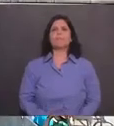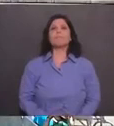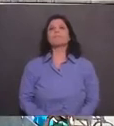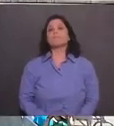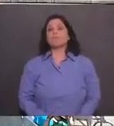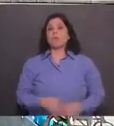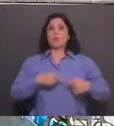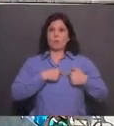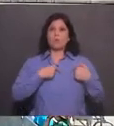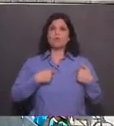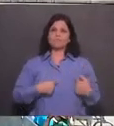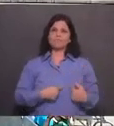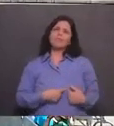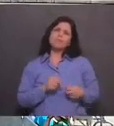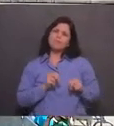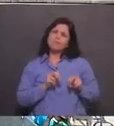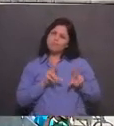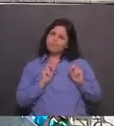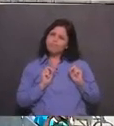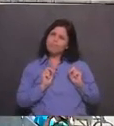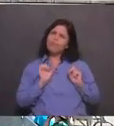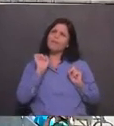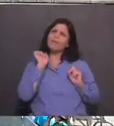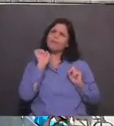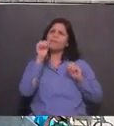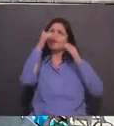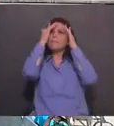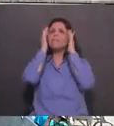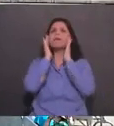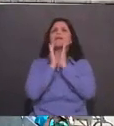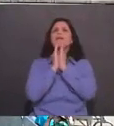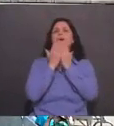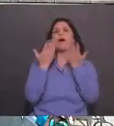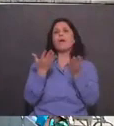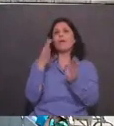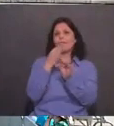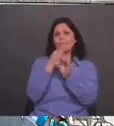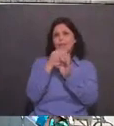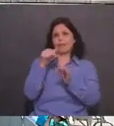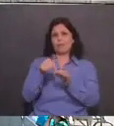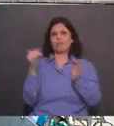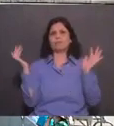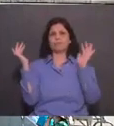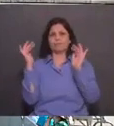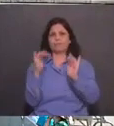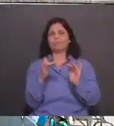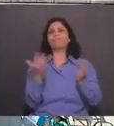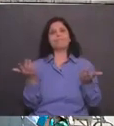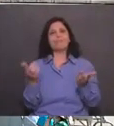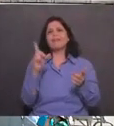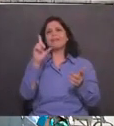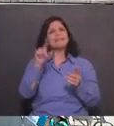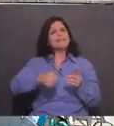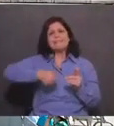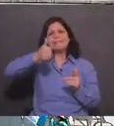O coração imaculado de Maria, que celebramos nesta peregrinação, é também